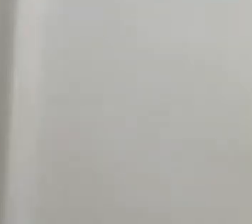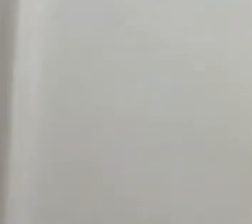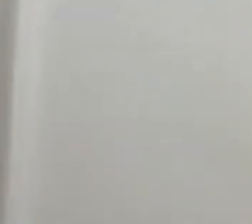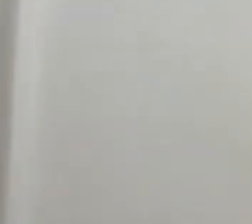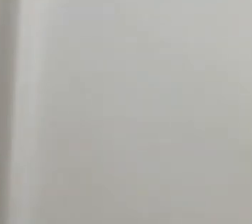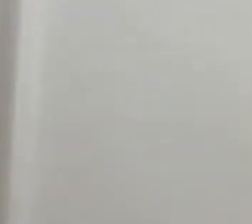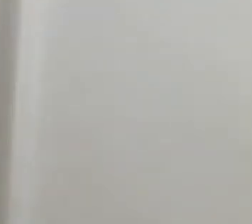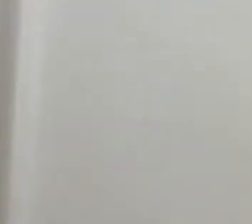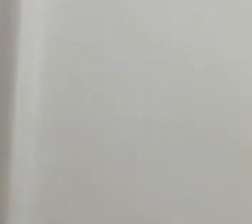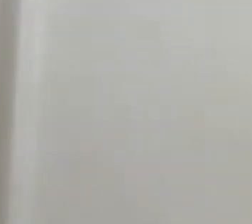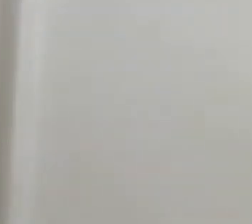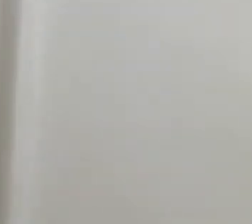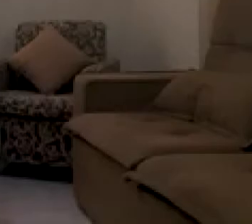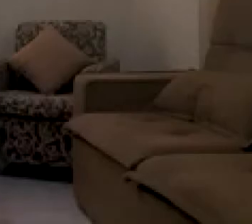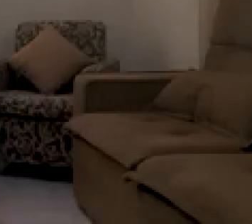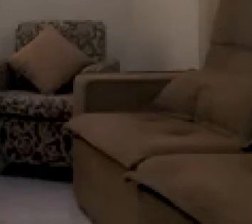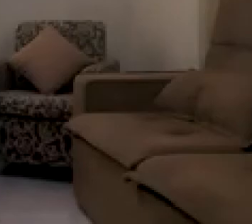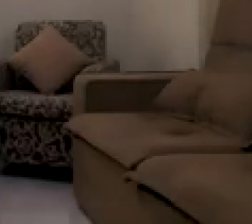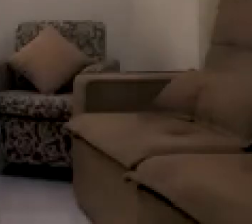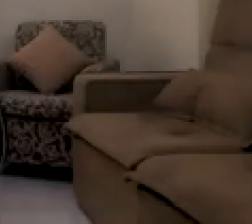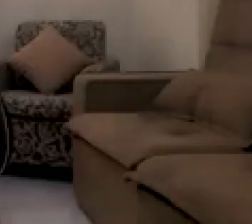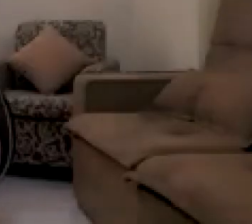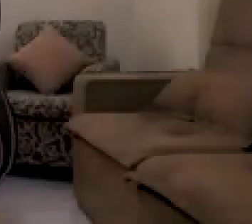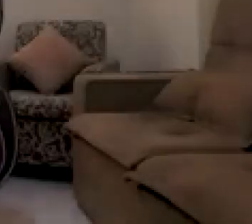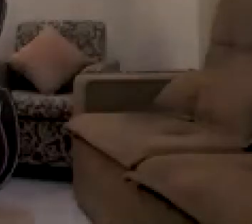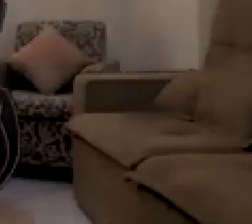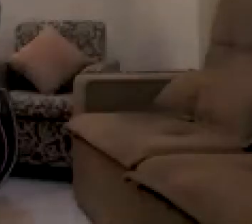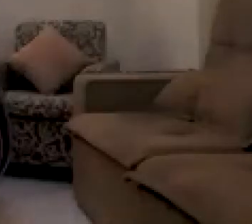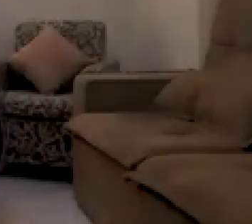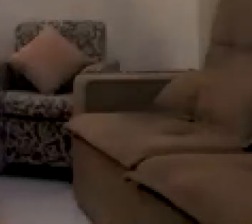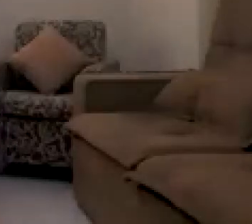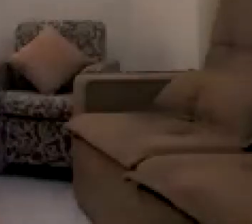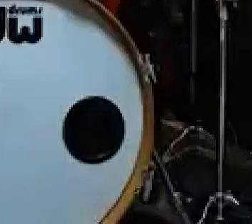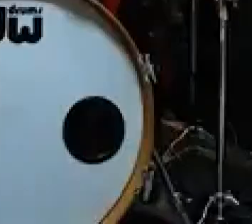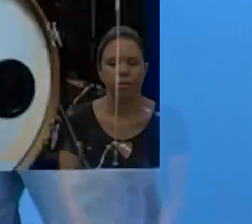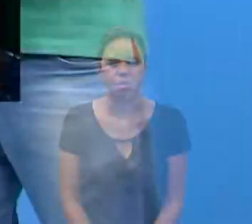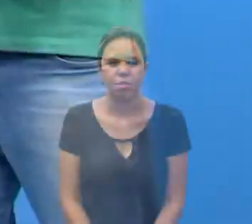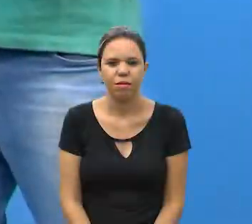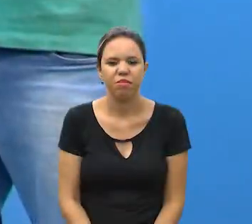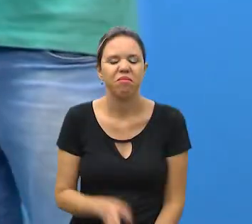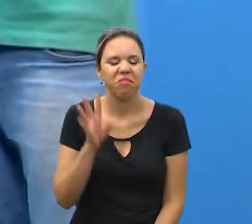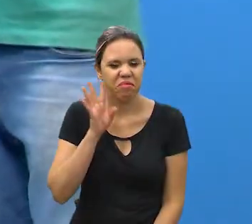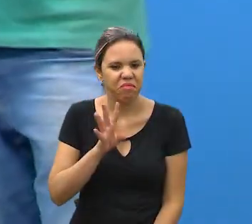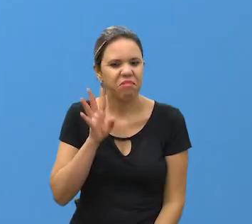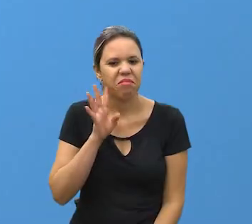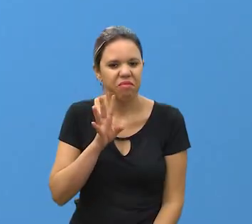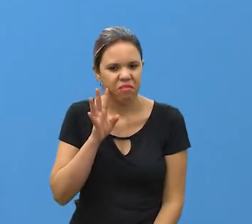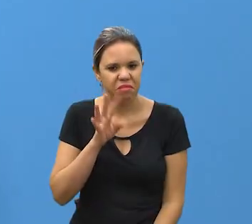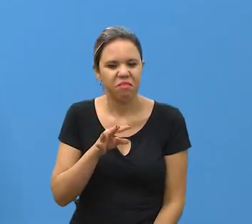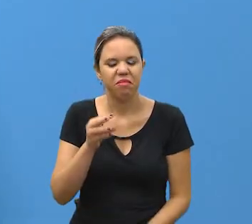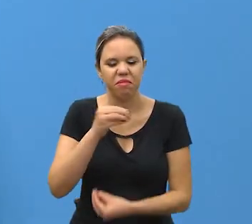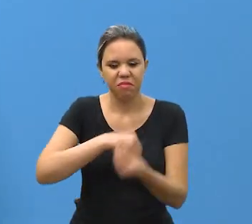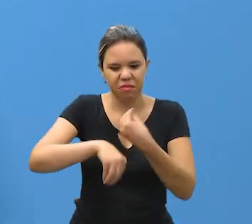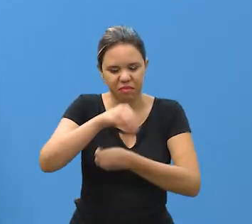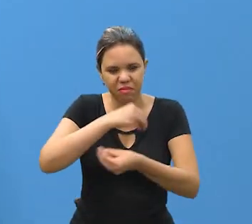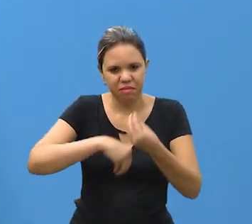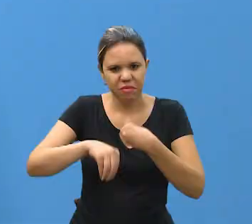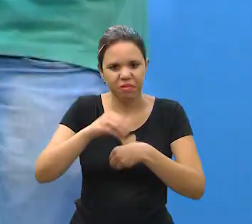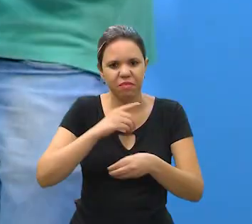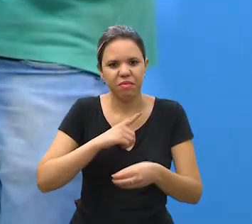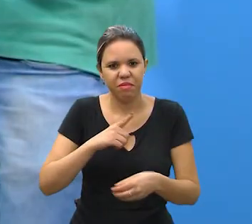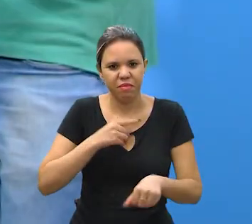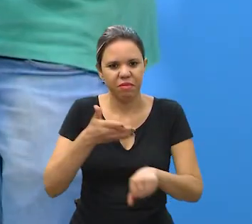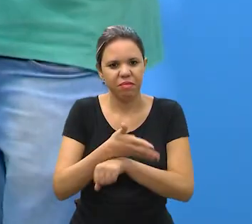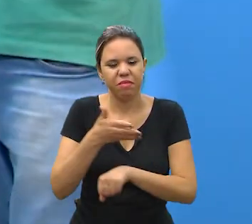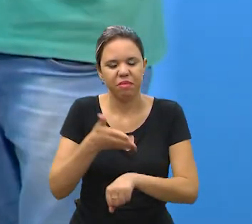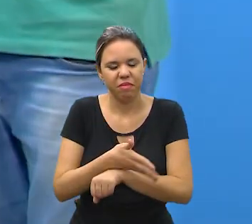diz que um dia a gente há de ser feliz, se Deus quiser. É muito legal essa mistura, né, de